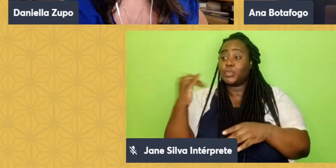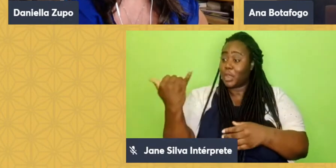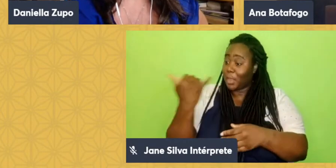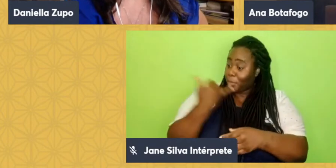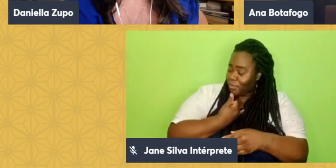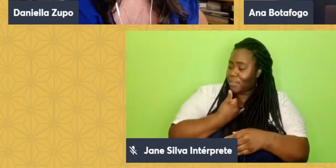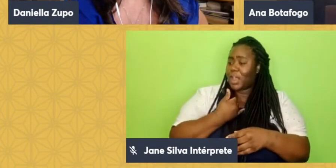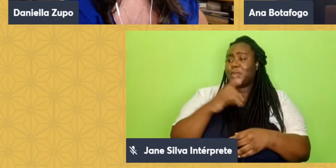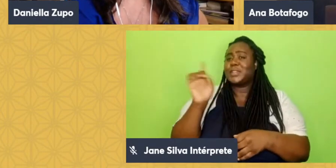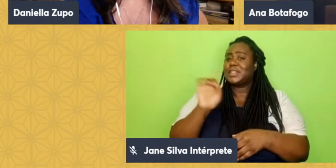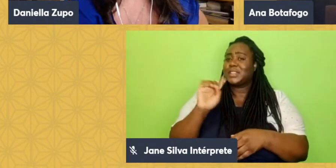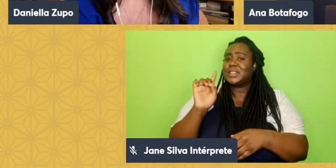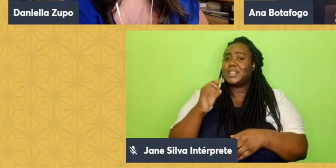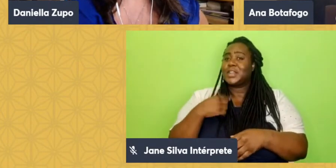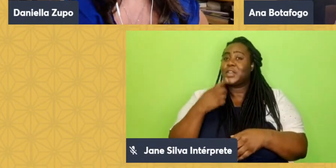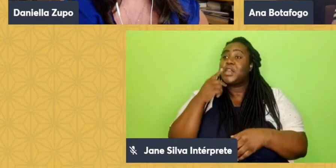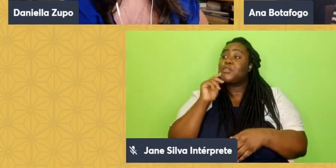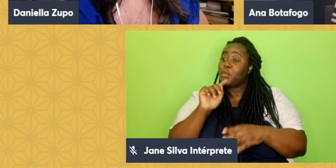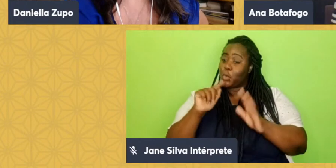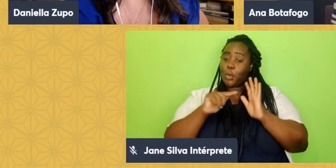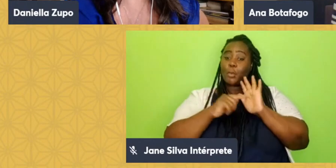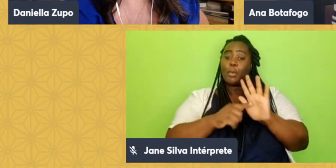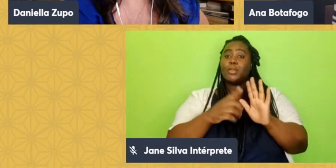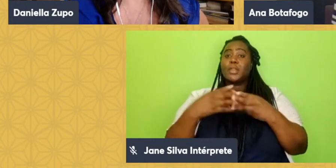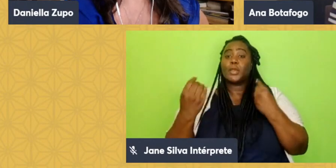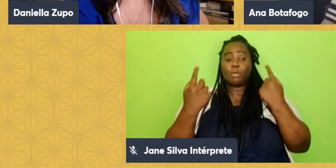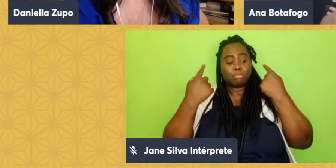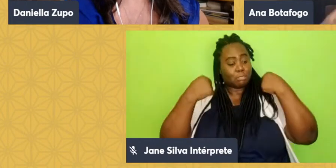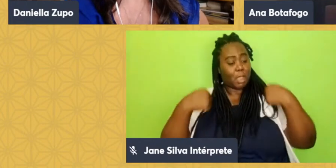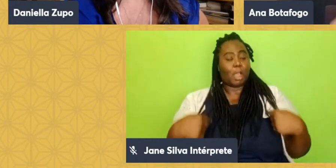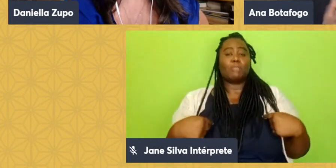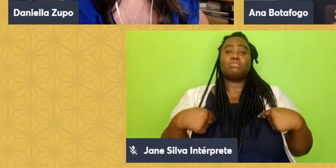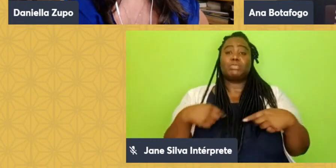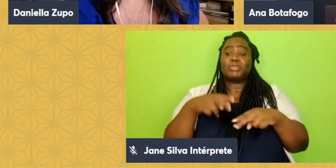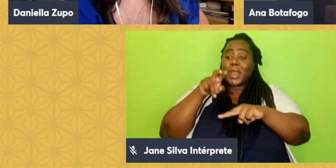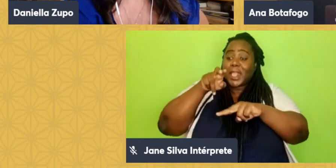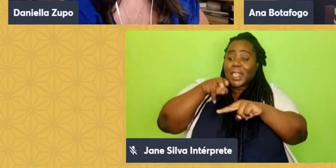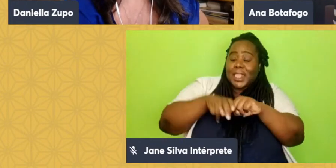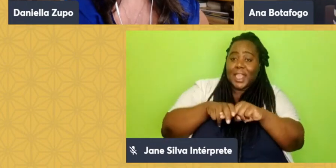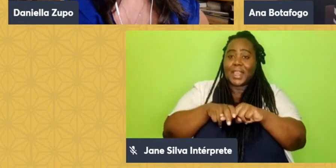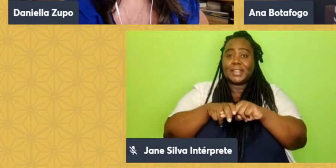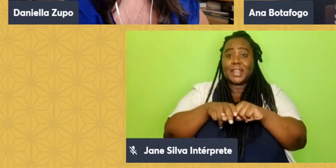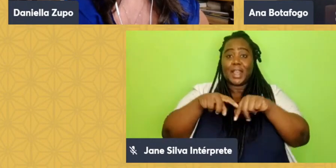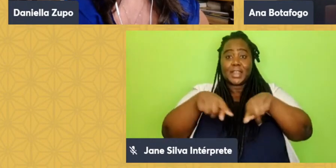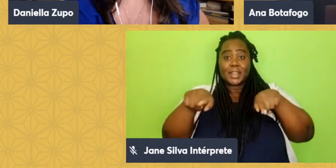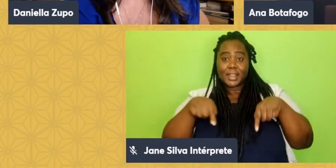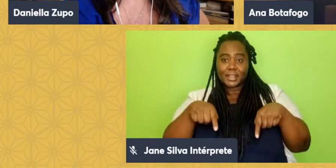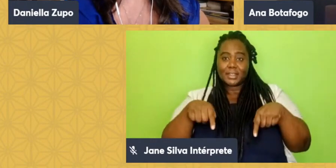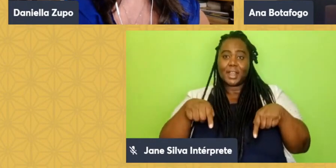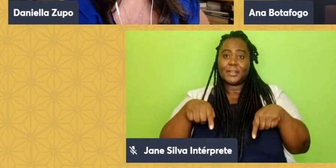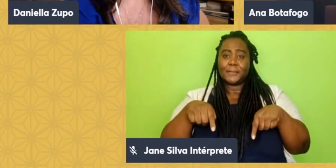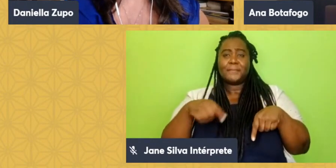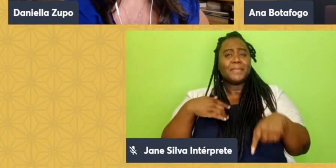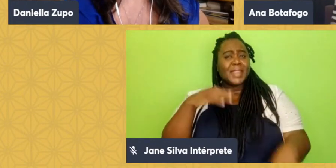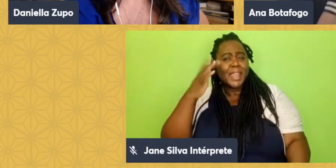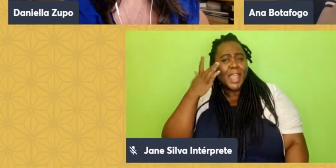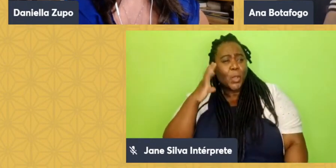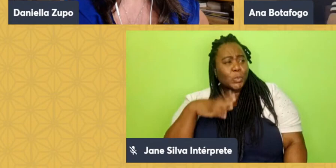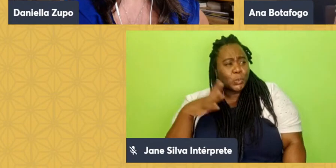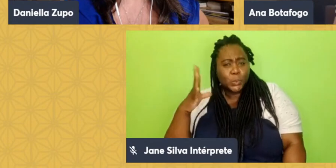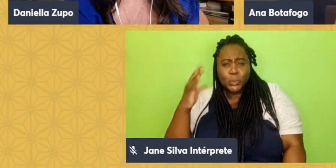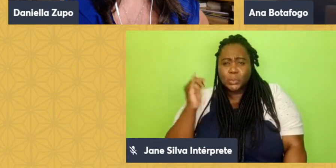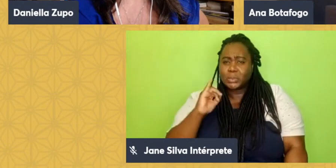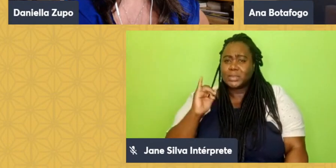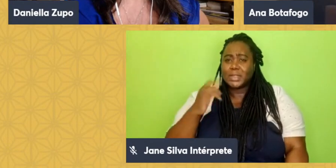me contou Não eu fui mostrar como era a sua postura sentada na sala de aula eu achei isso interessante